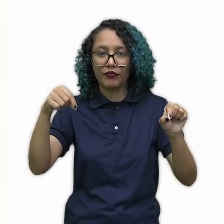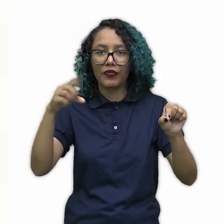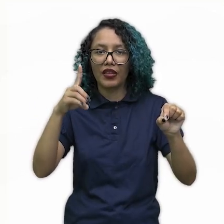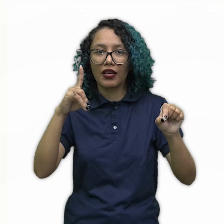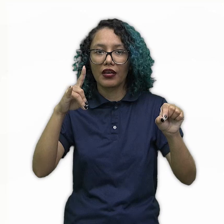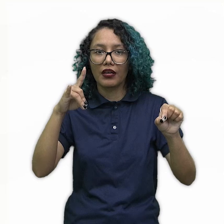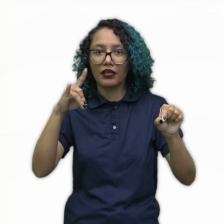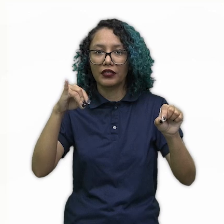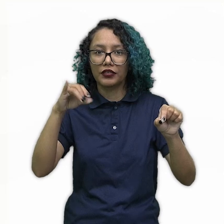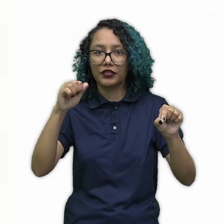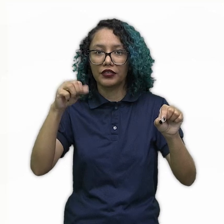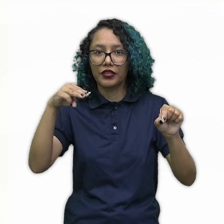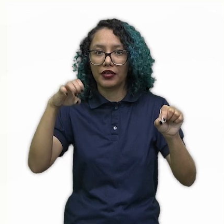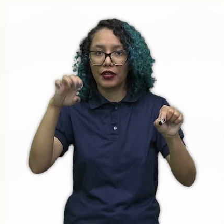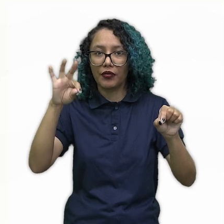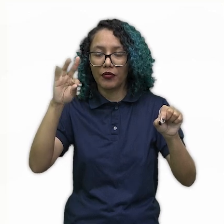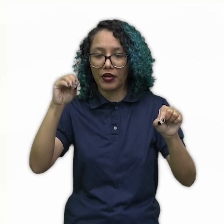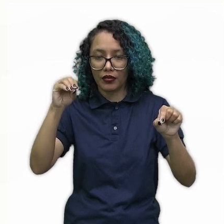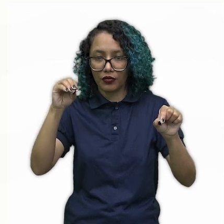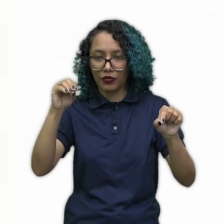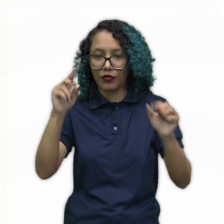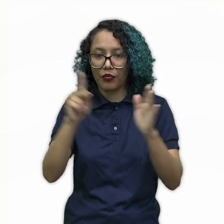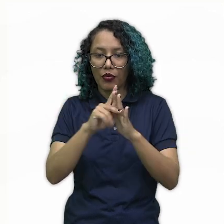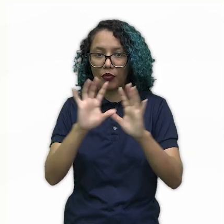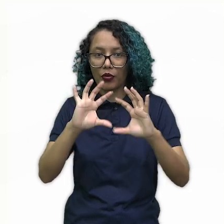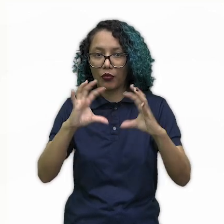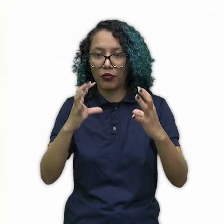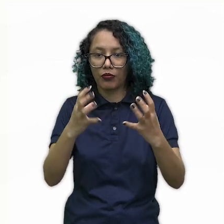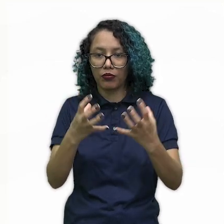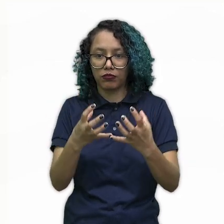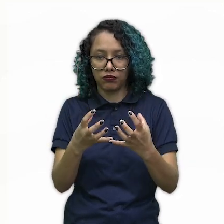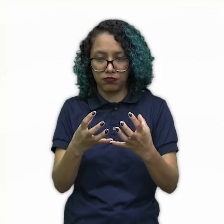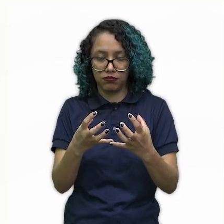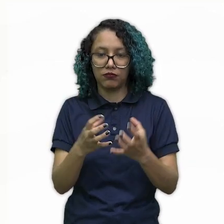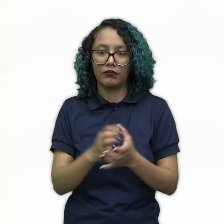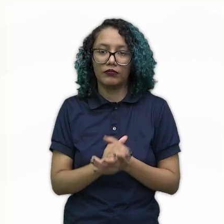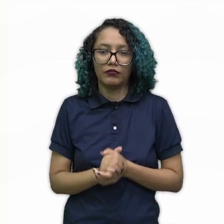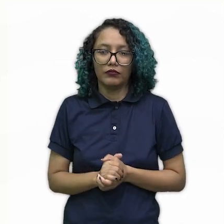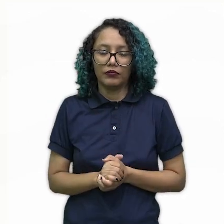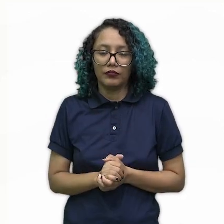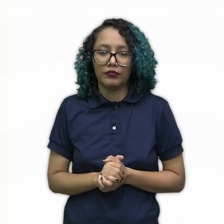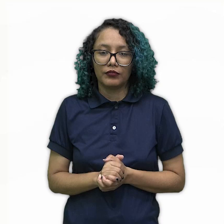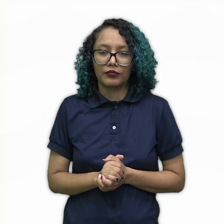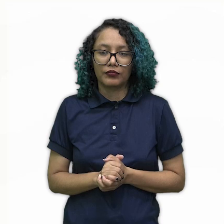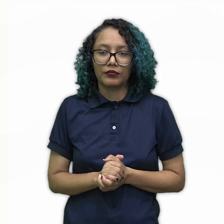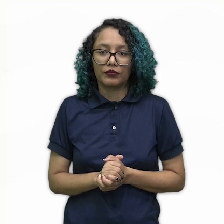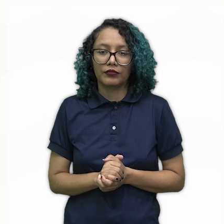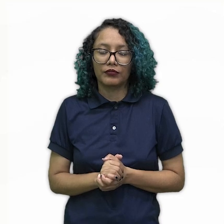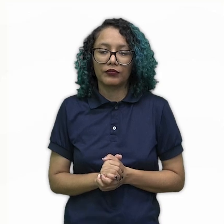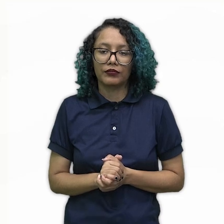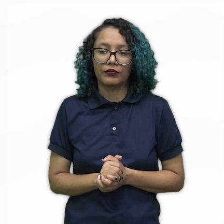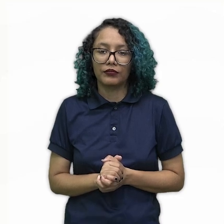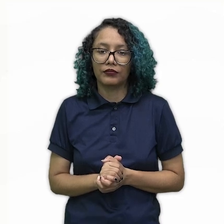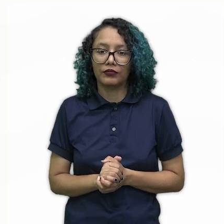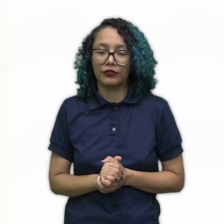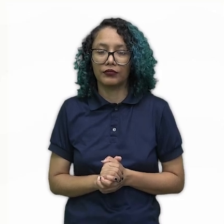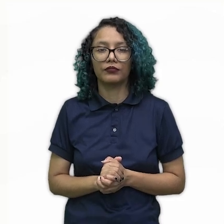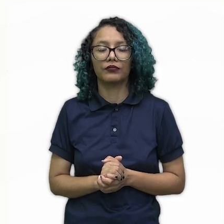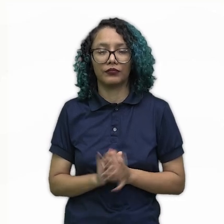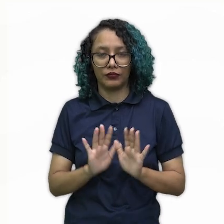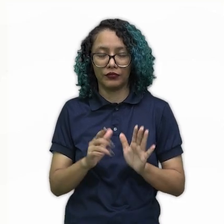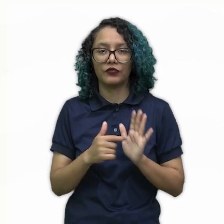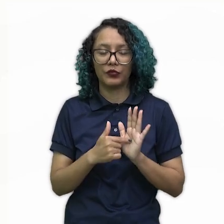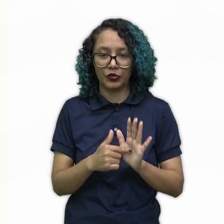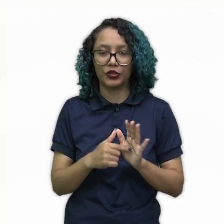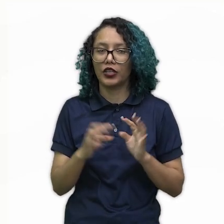diâmetro, tá? O diâmetro ali da nossa esfera. Ok? Vamos já conhecer ali todos